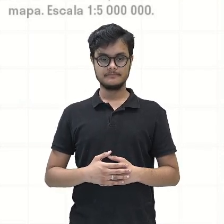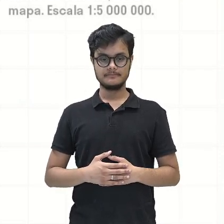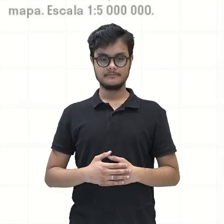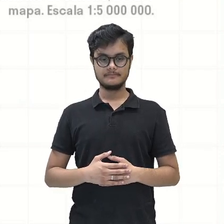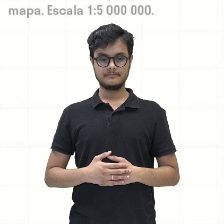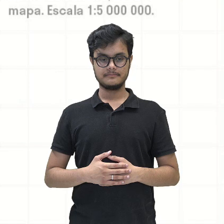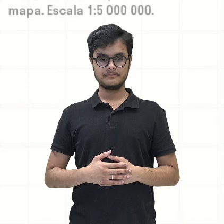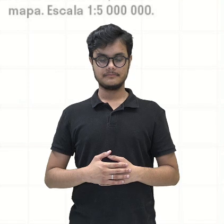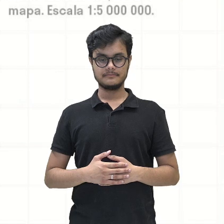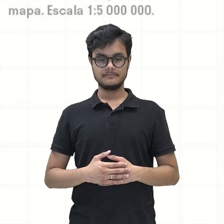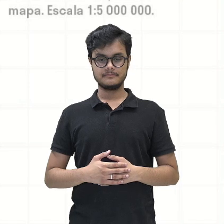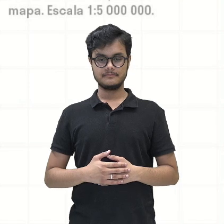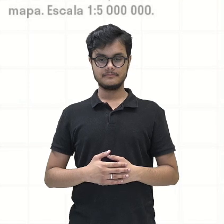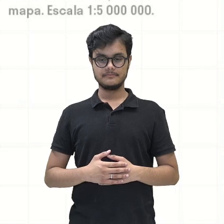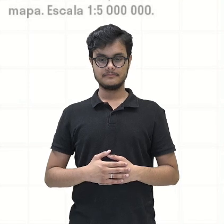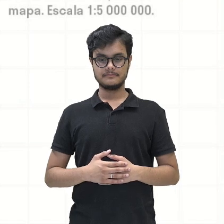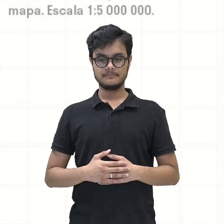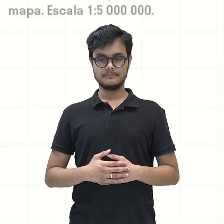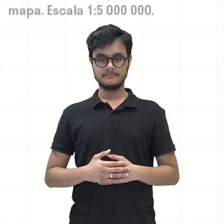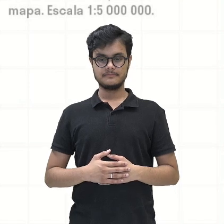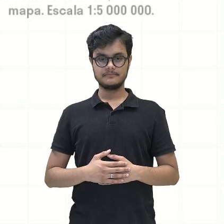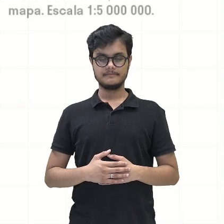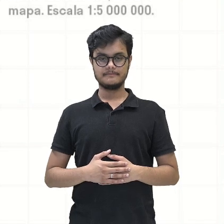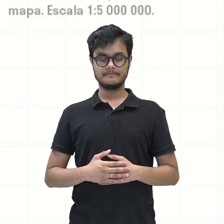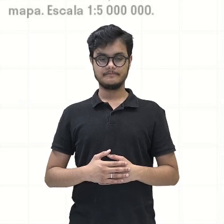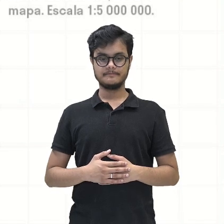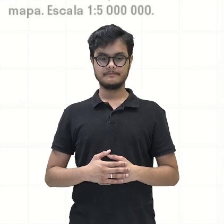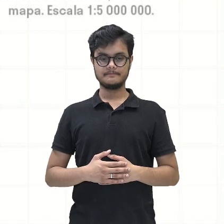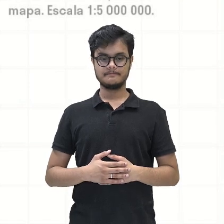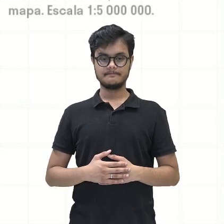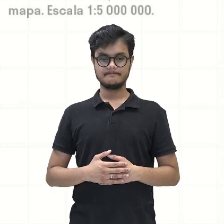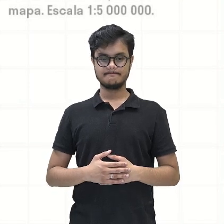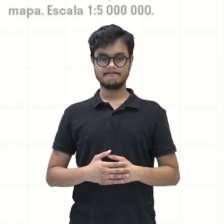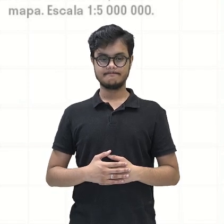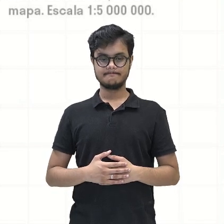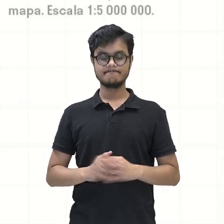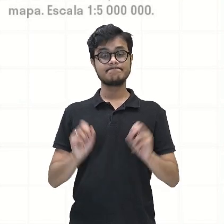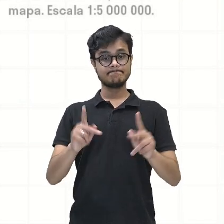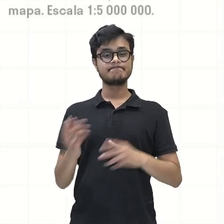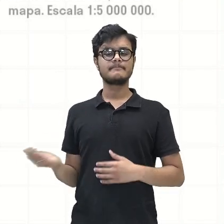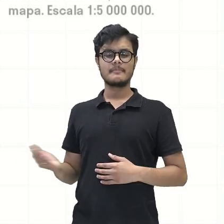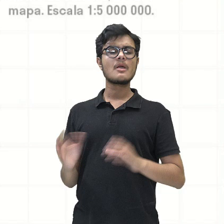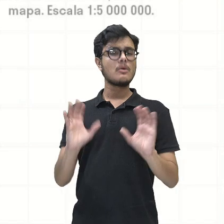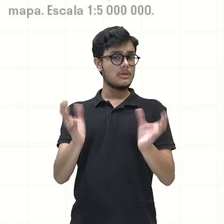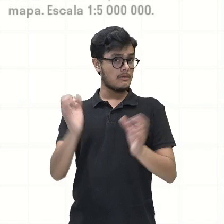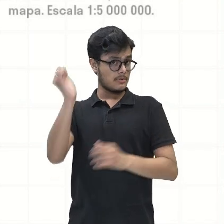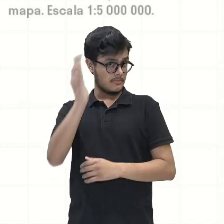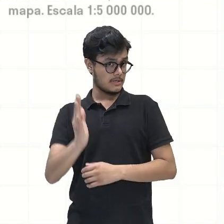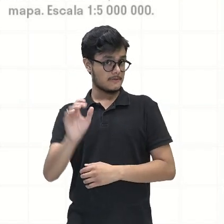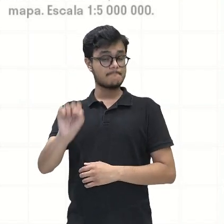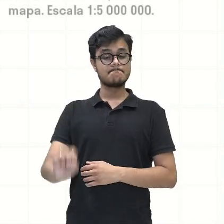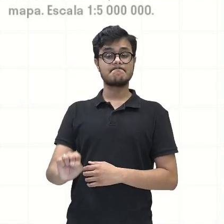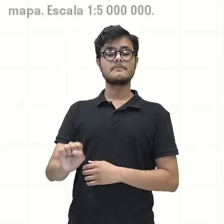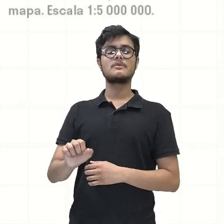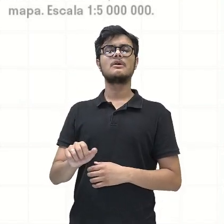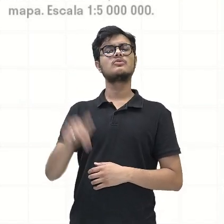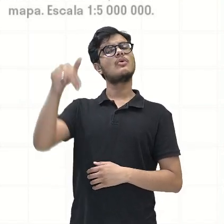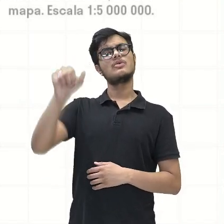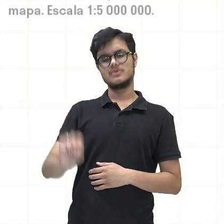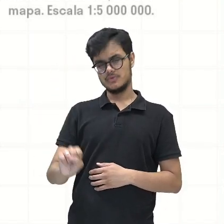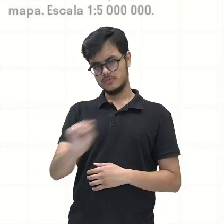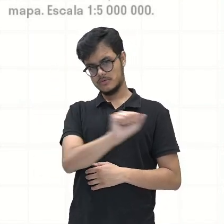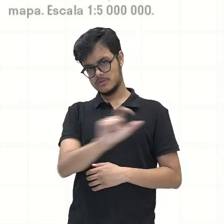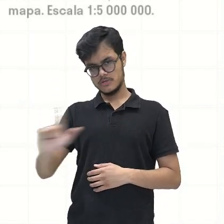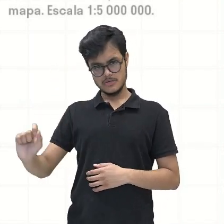azul onde aparece o clima temperado ou subtropical. E aí a gente vai falar um